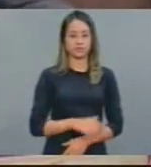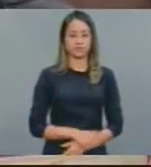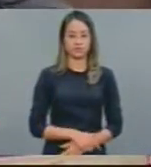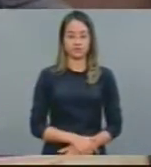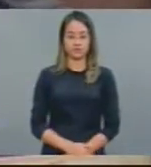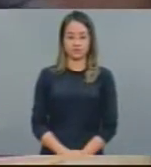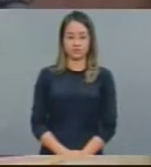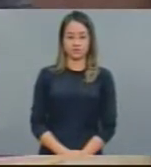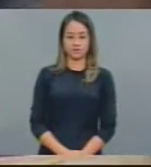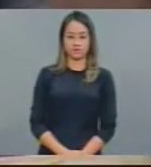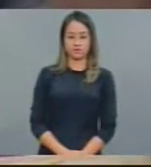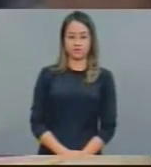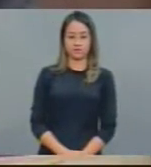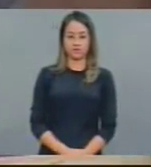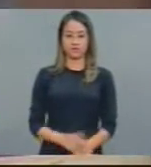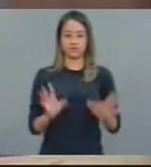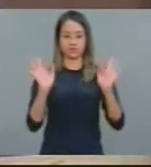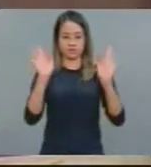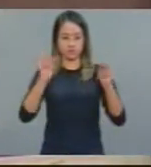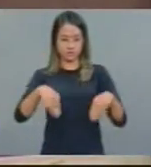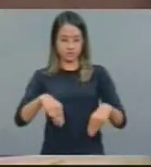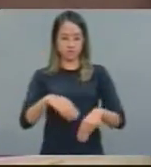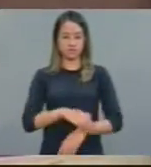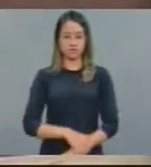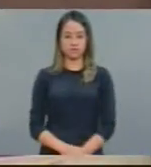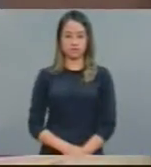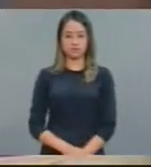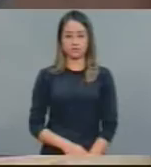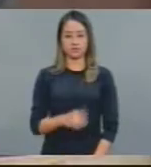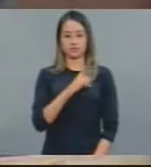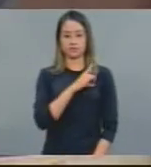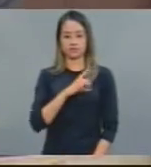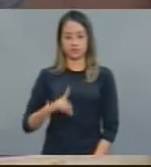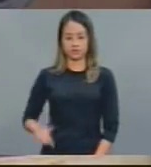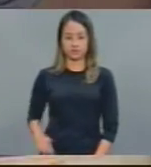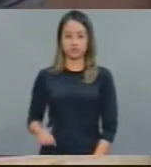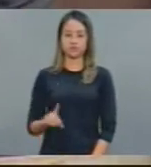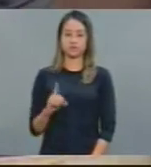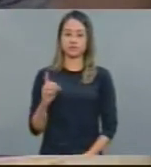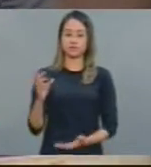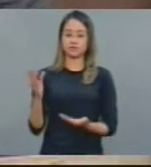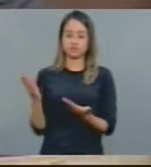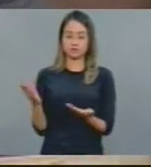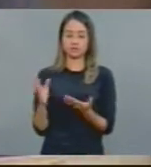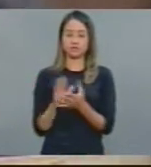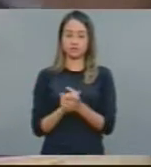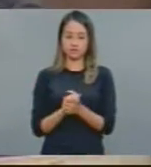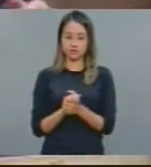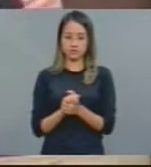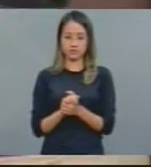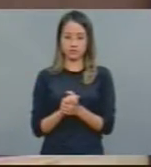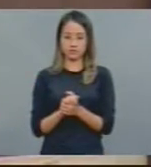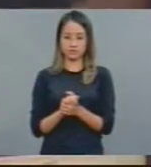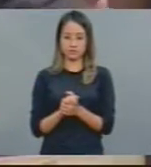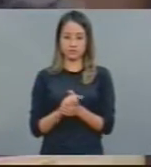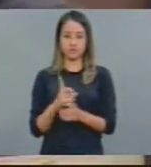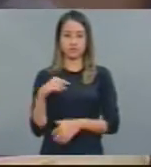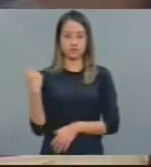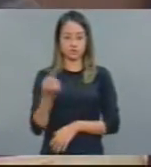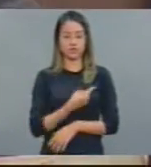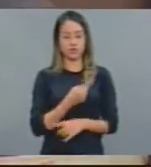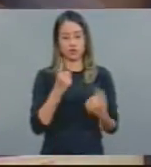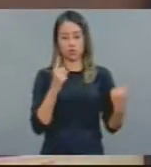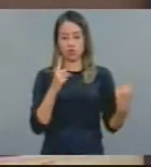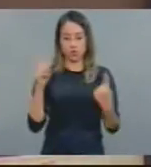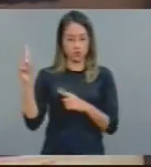eu agradeço a parte de Vossas Excelências, deputado Wagner, deputada doutora Silvana, dizer que, de fato, nós somos